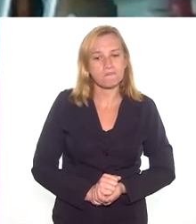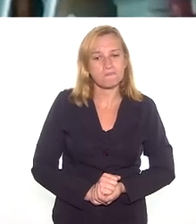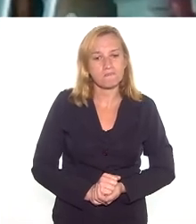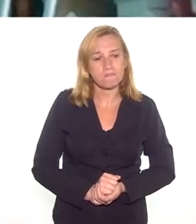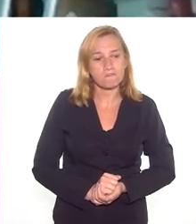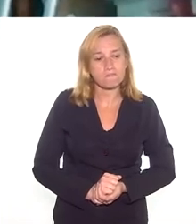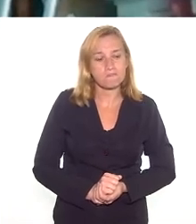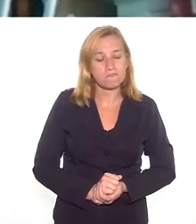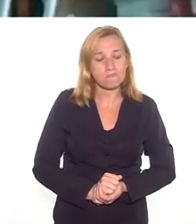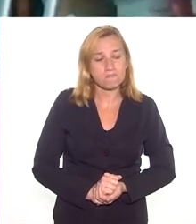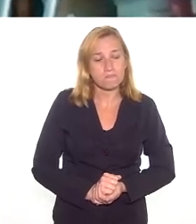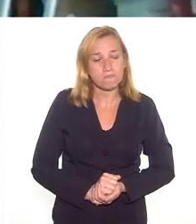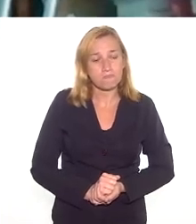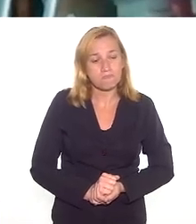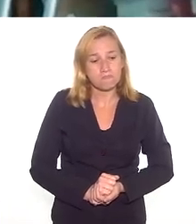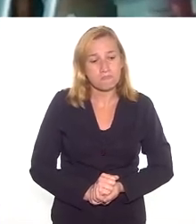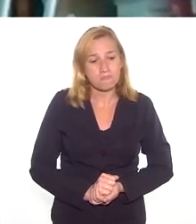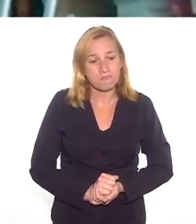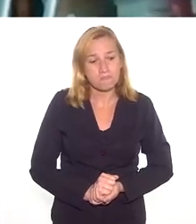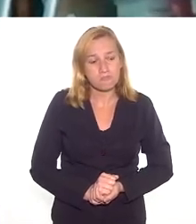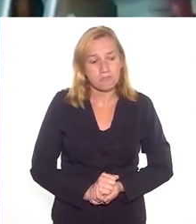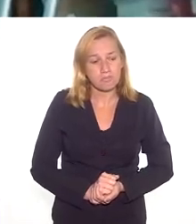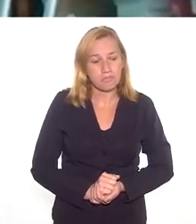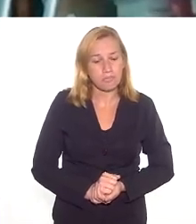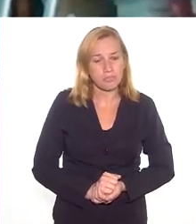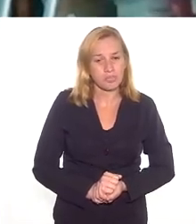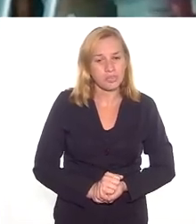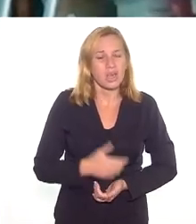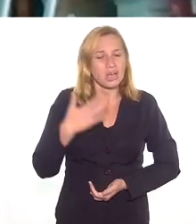estando na Bélgica,